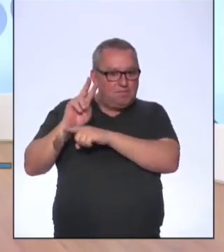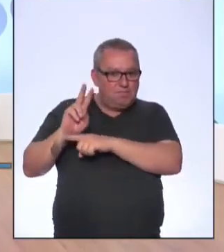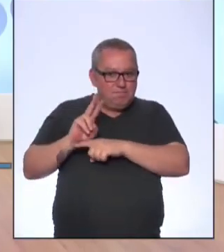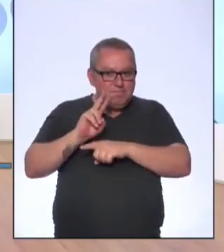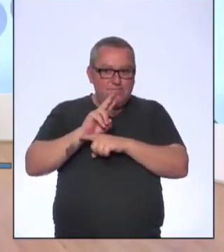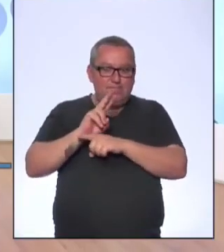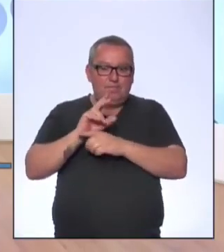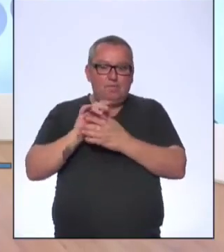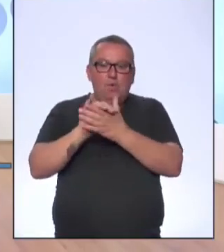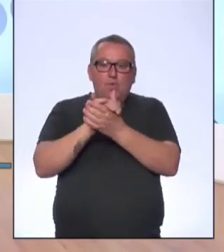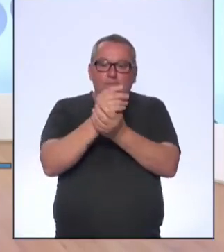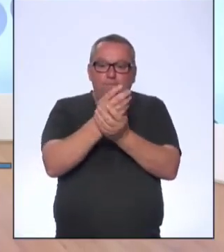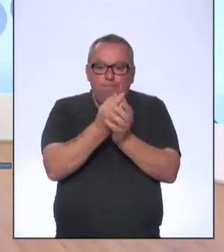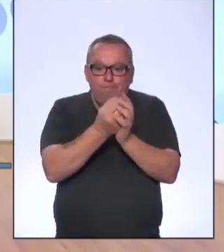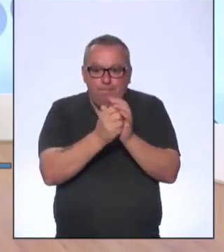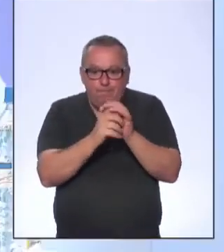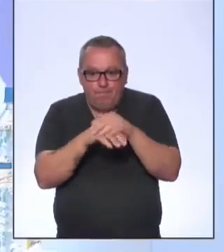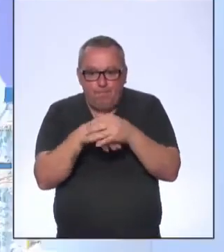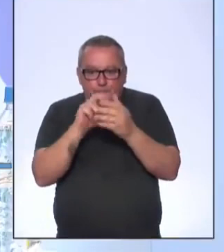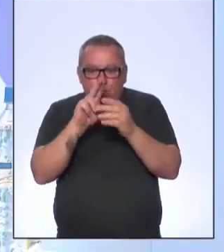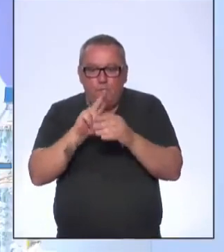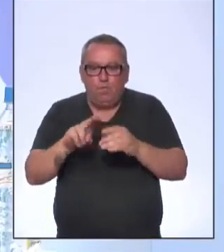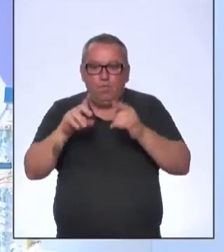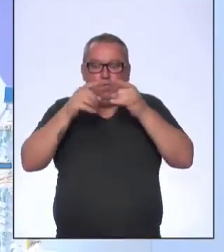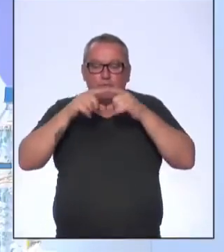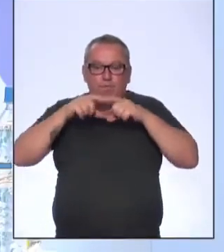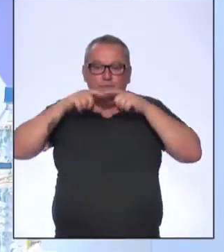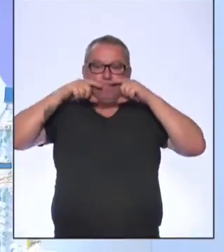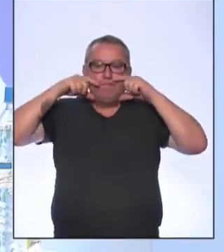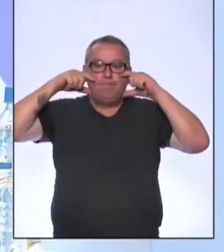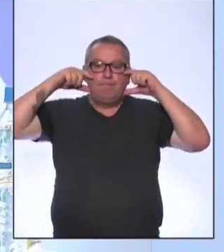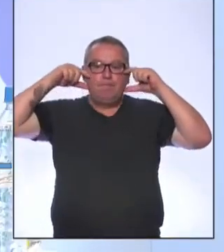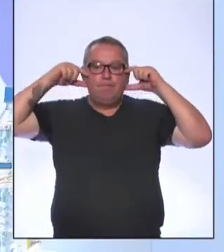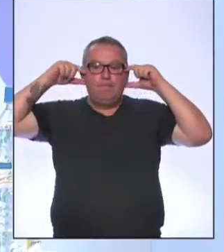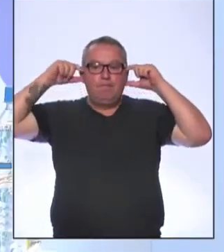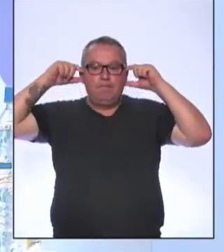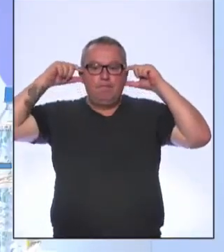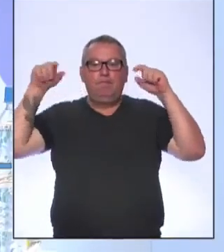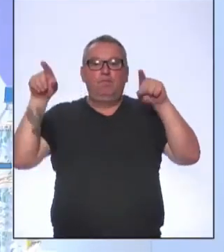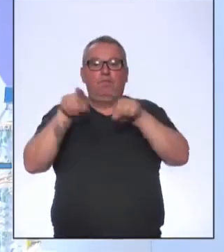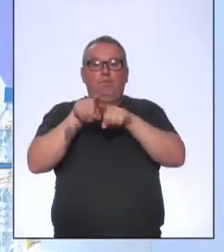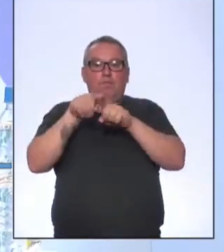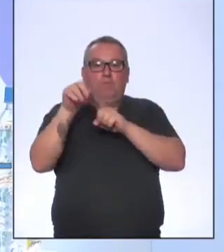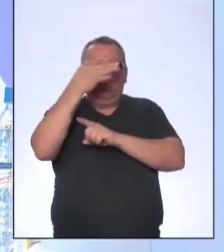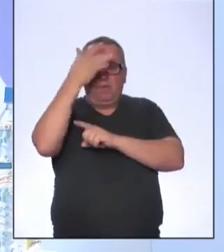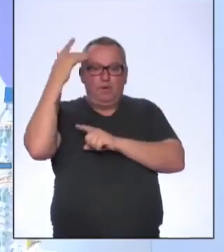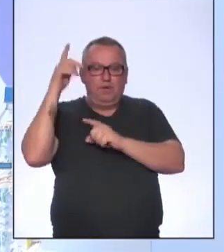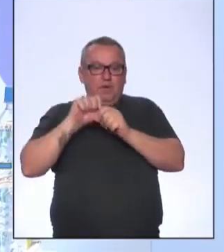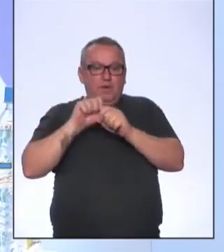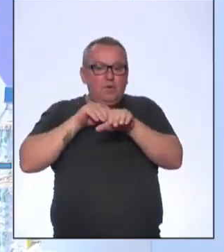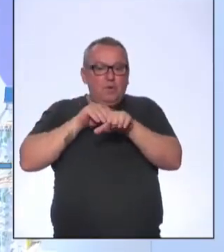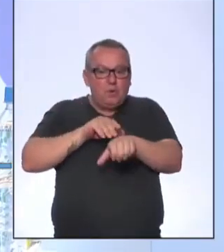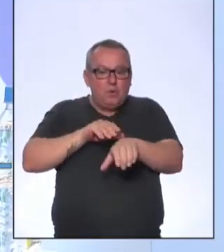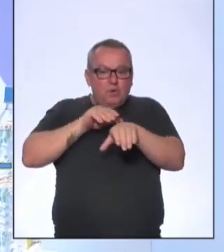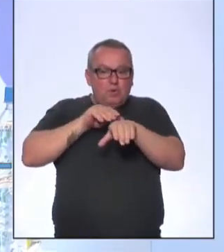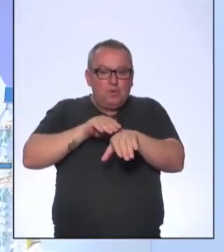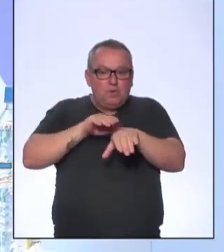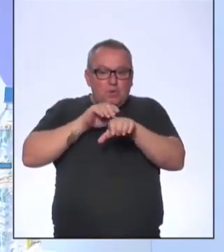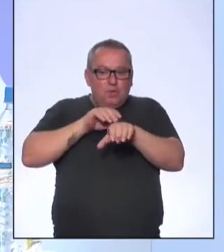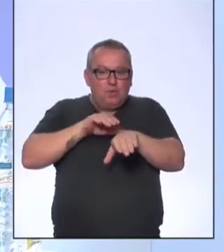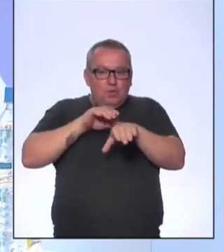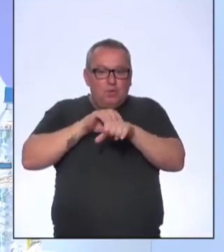como lavar as mãos, o uso das máscaras, Exato. que as pessoas estão confeccionando máscaras,